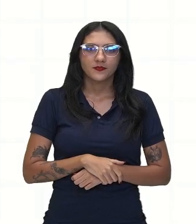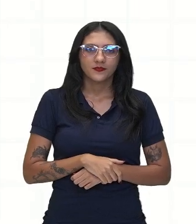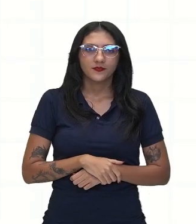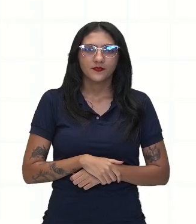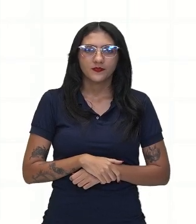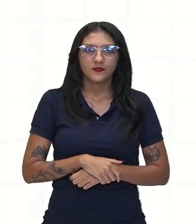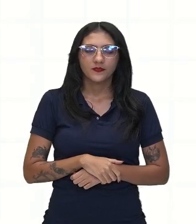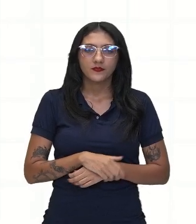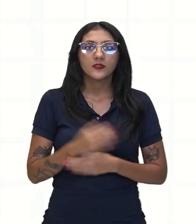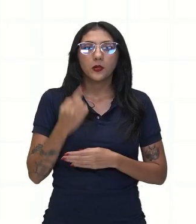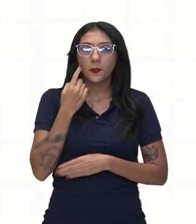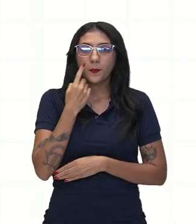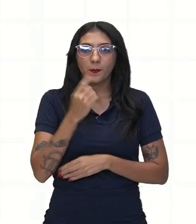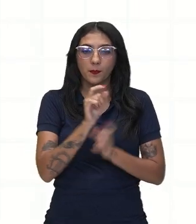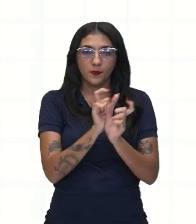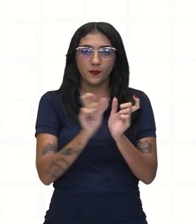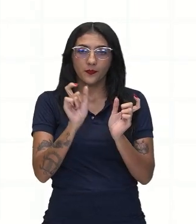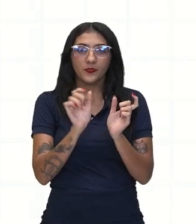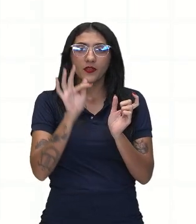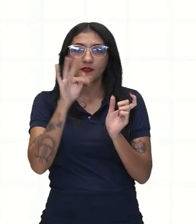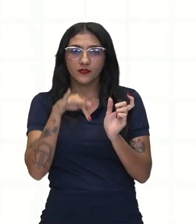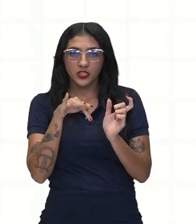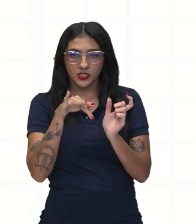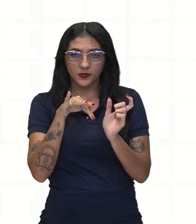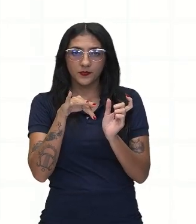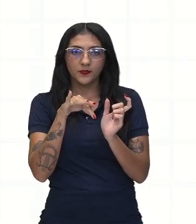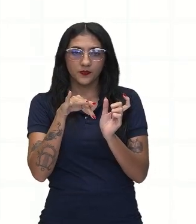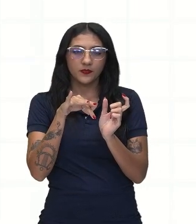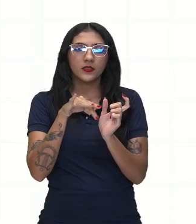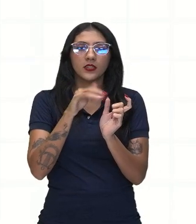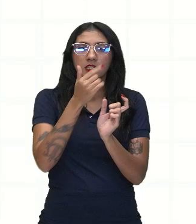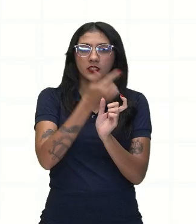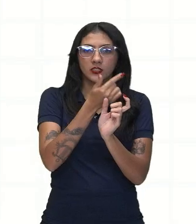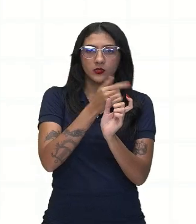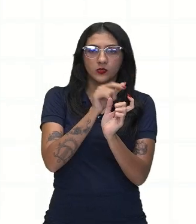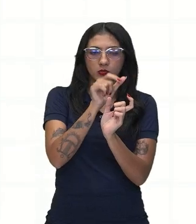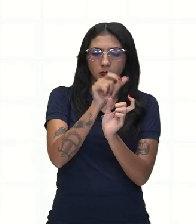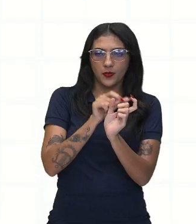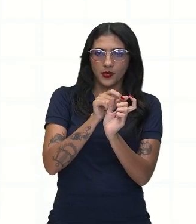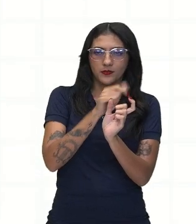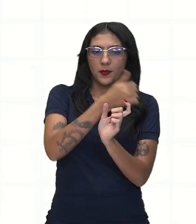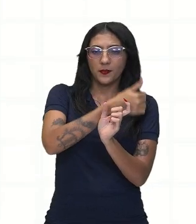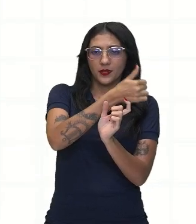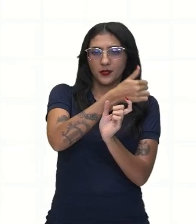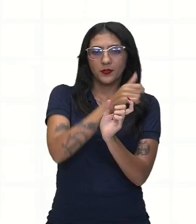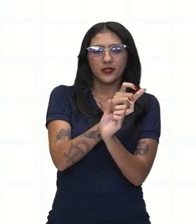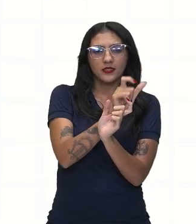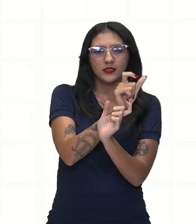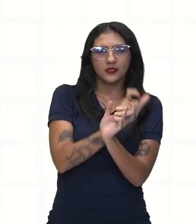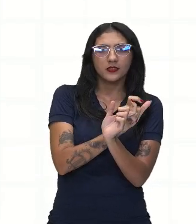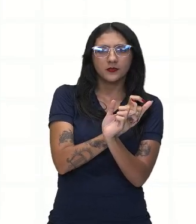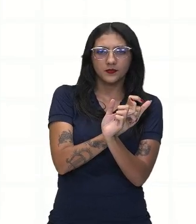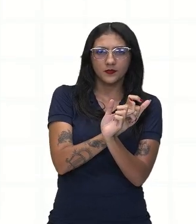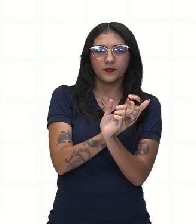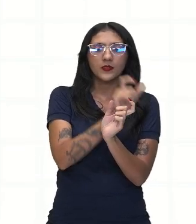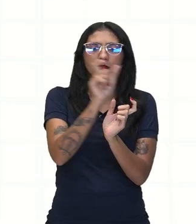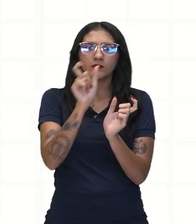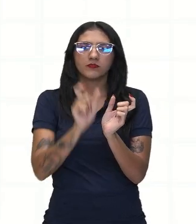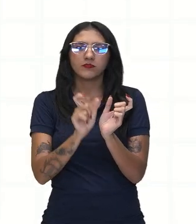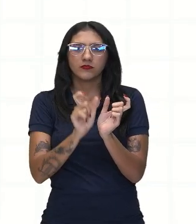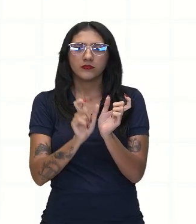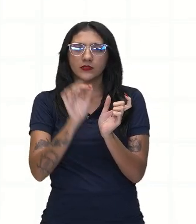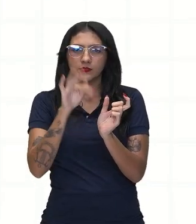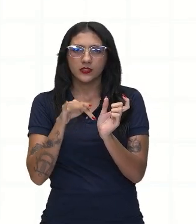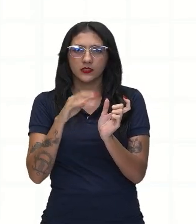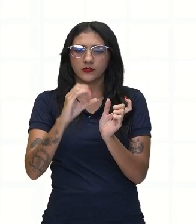Última sílaba, penúltima sílaba, antepenúltima sílaba. Última sílaba eu chamo de